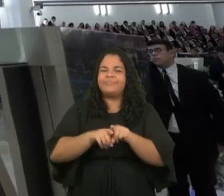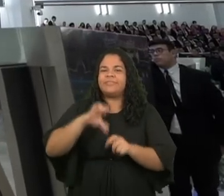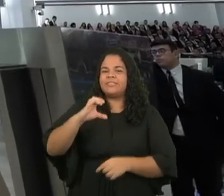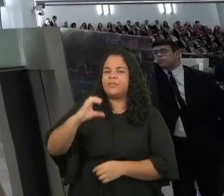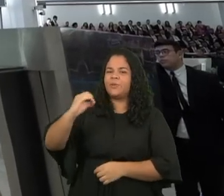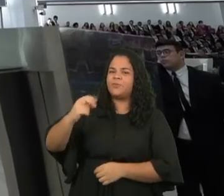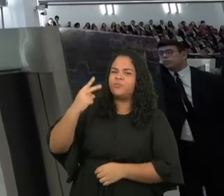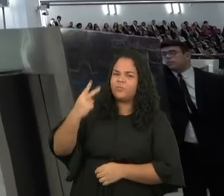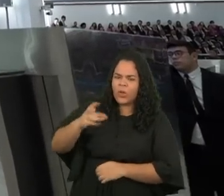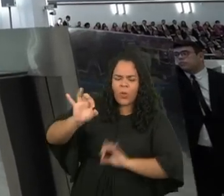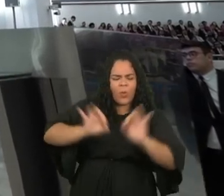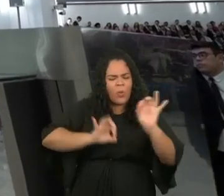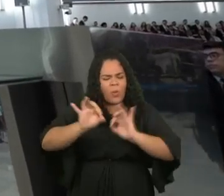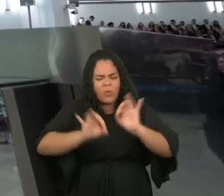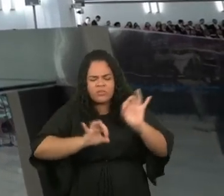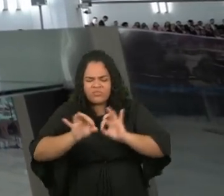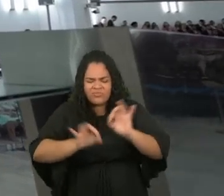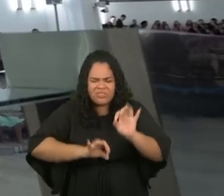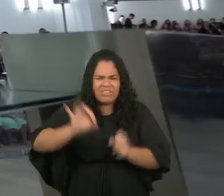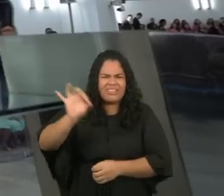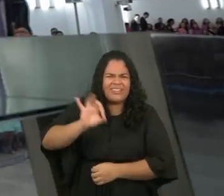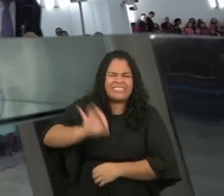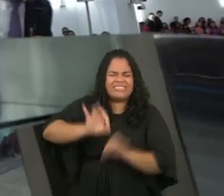pergunta é: quem planejou isso?